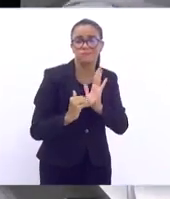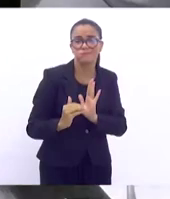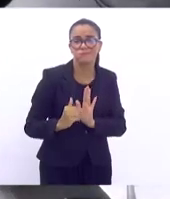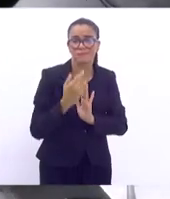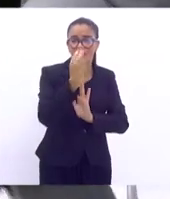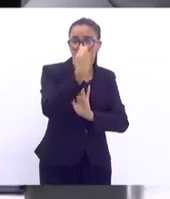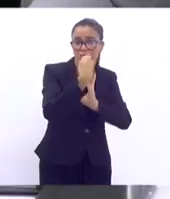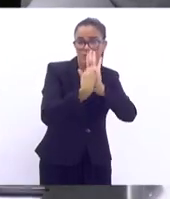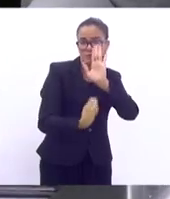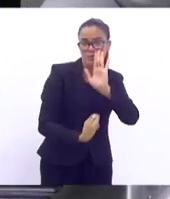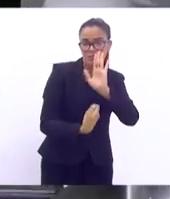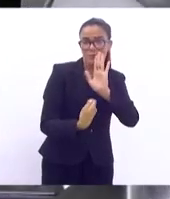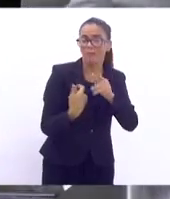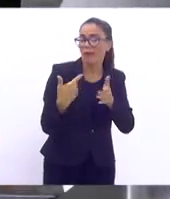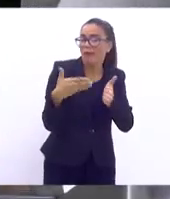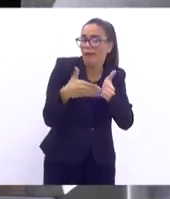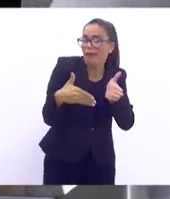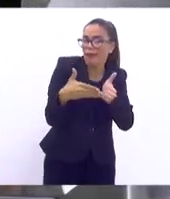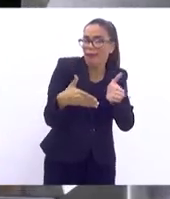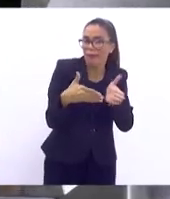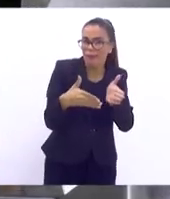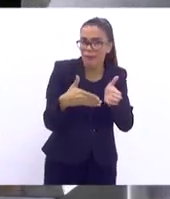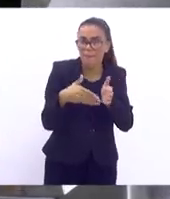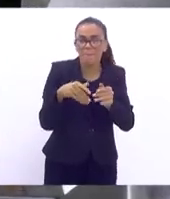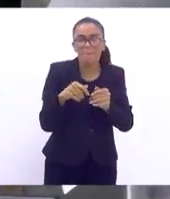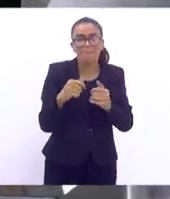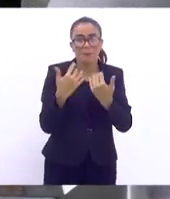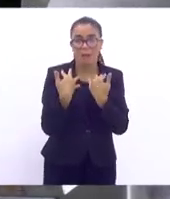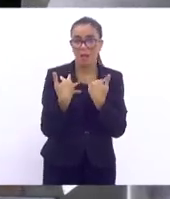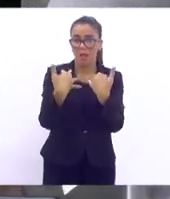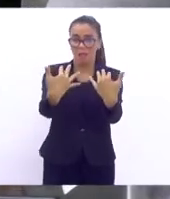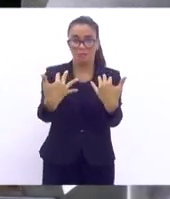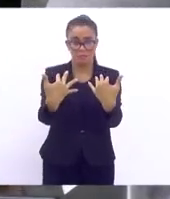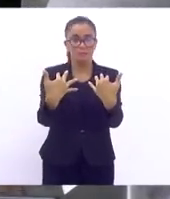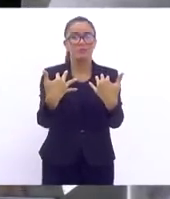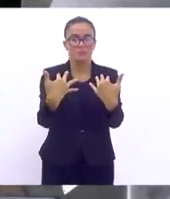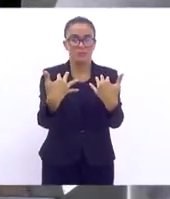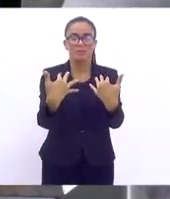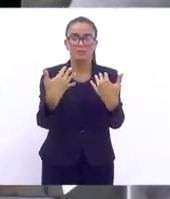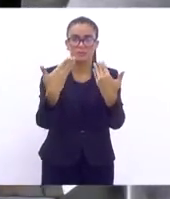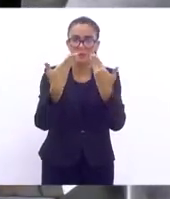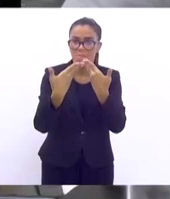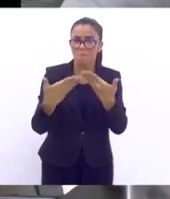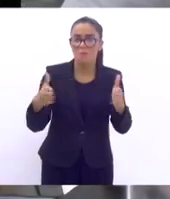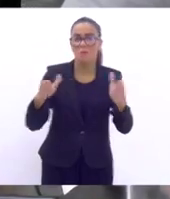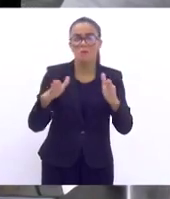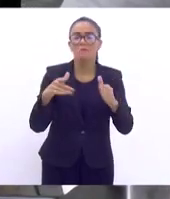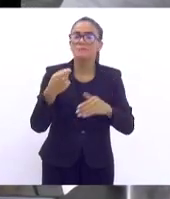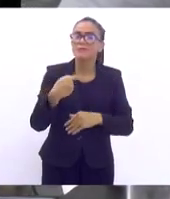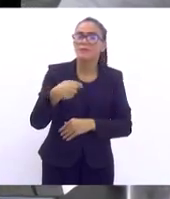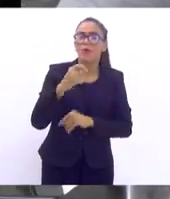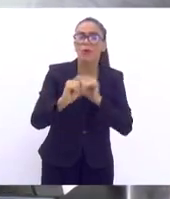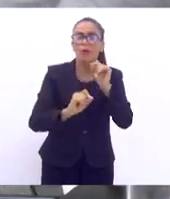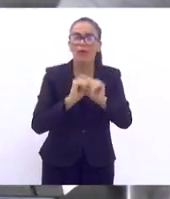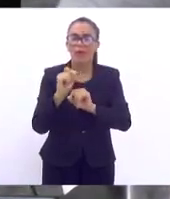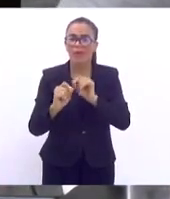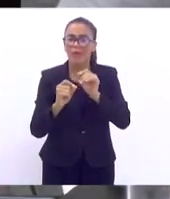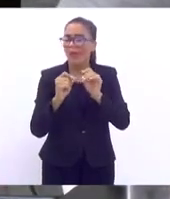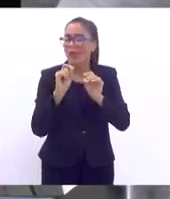quando falava que para ter a audiência pública precisaria estar com a comissão porque aqui a gente tá tratando de prerrogativa